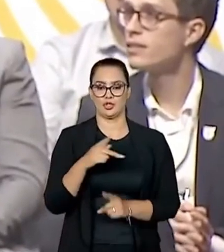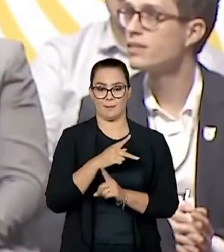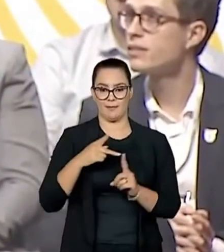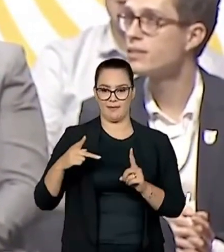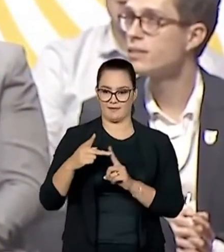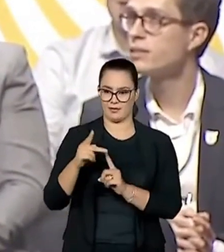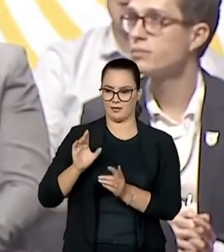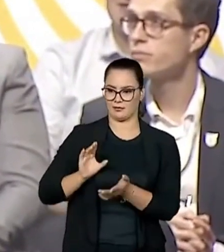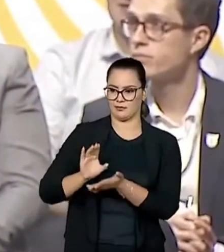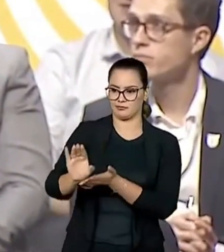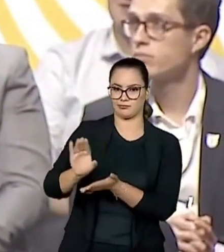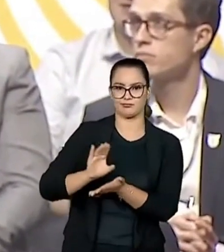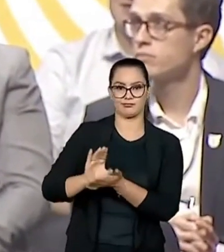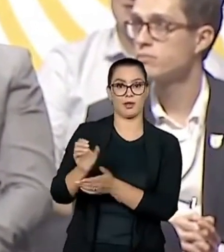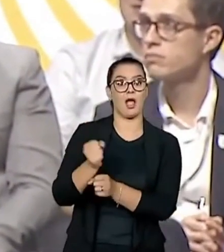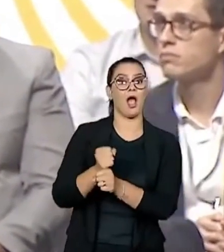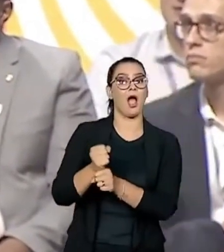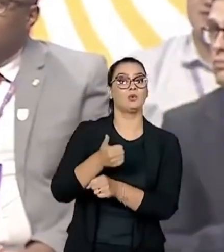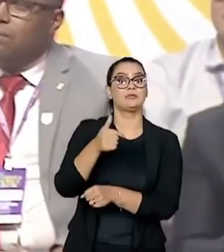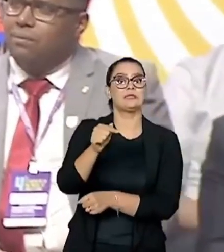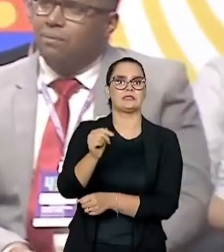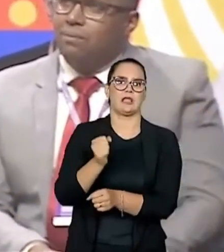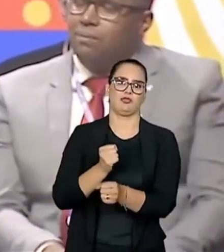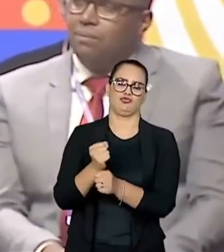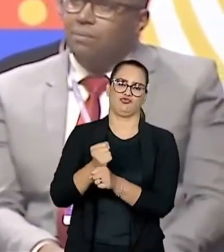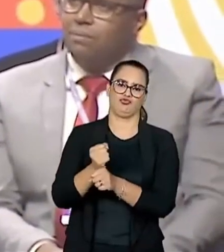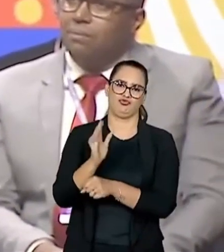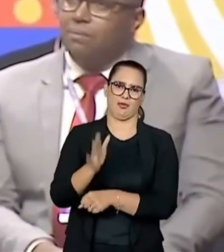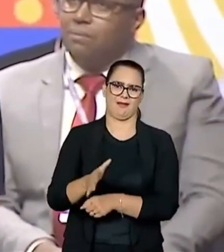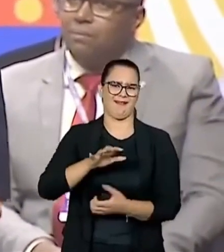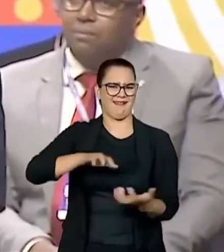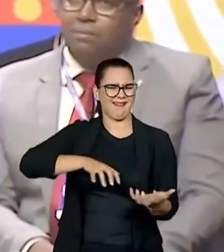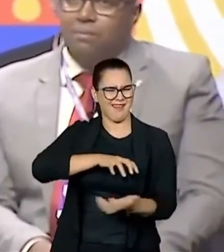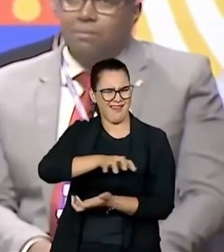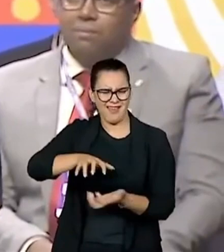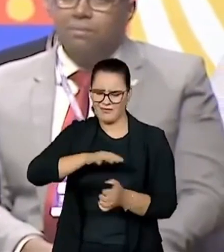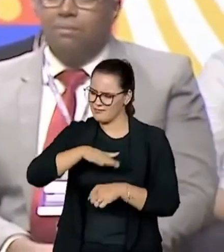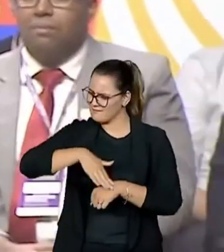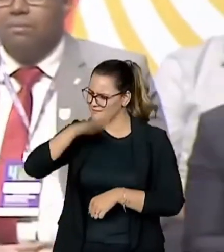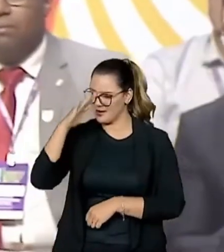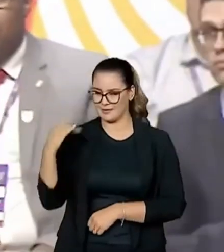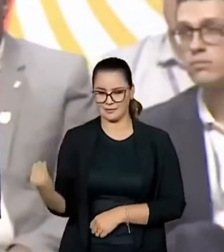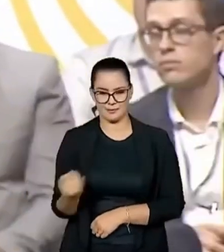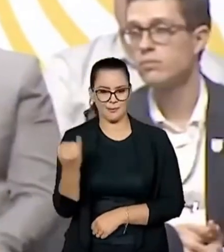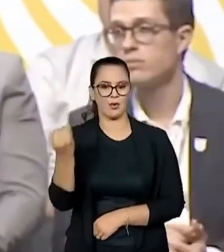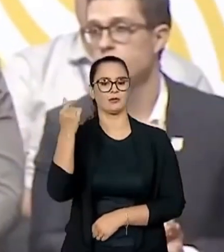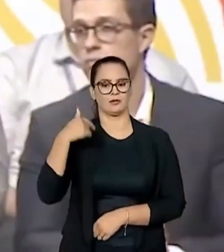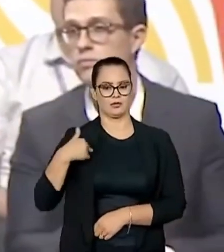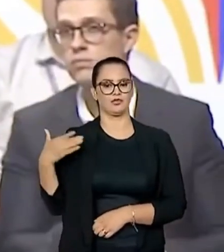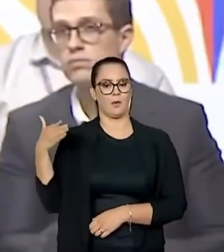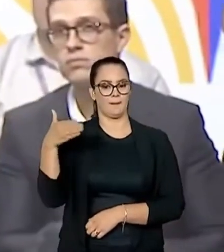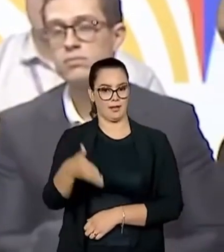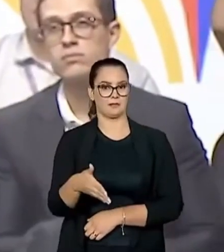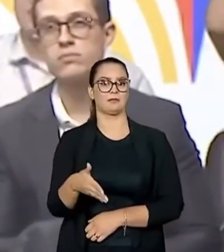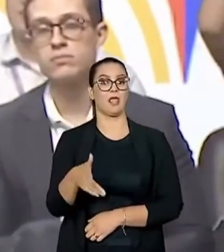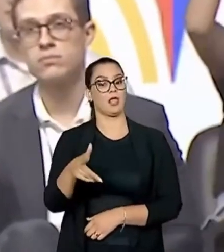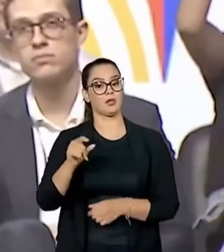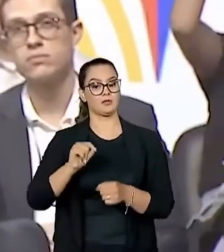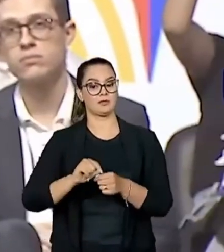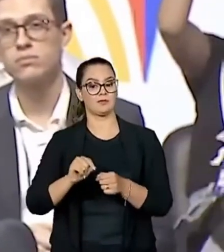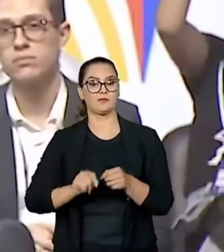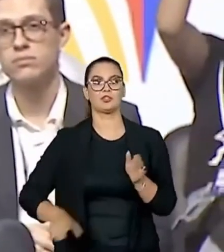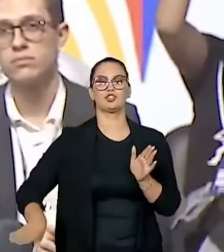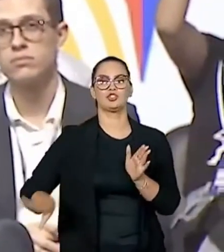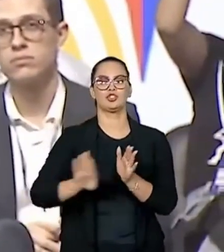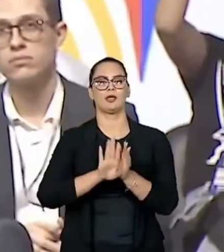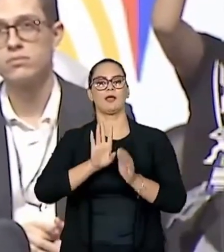previdenciária. Eu já tinha feito as greves mais importantes desse país. E foi isso que me fez chegar